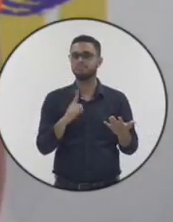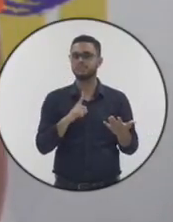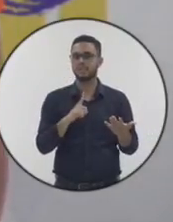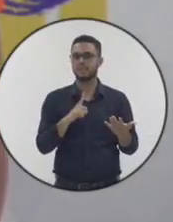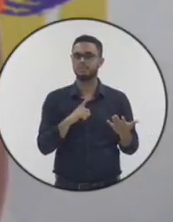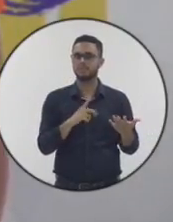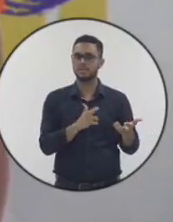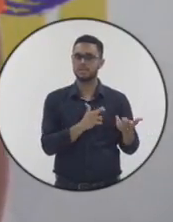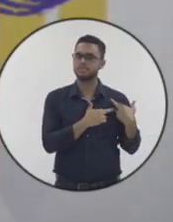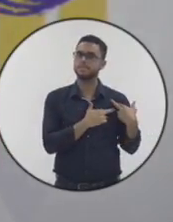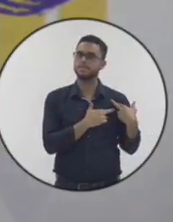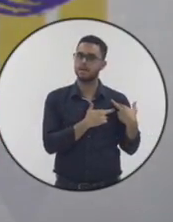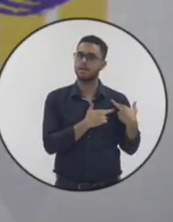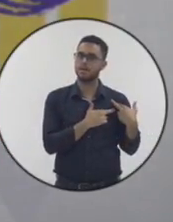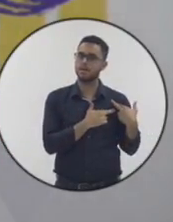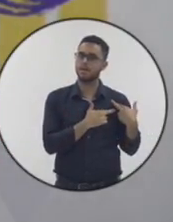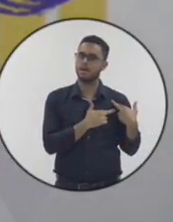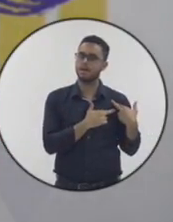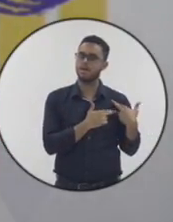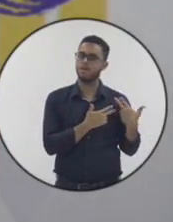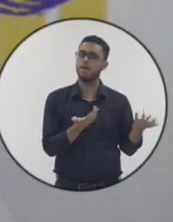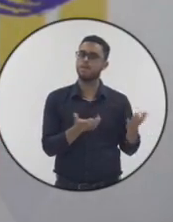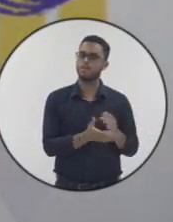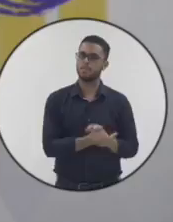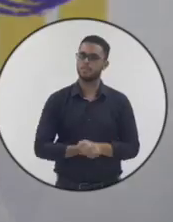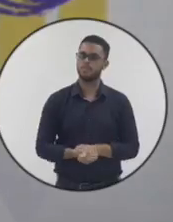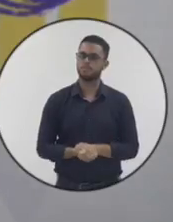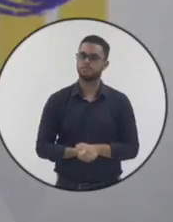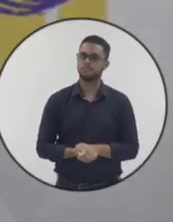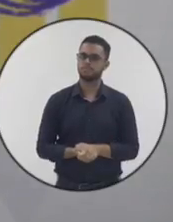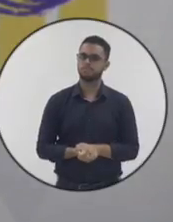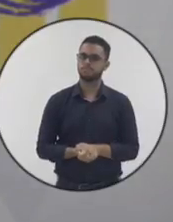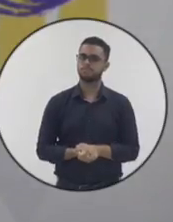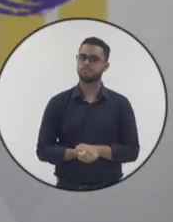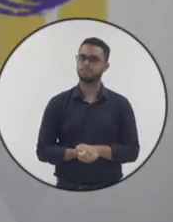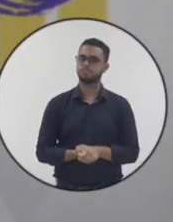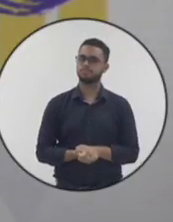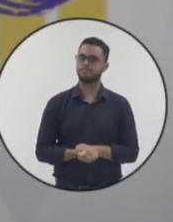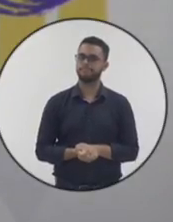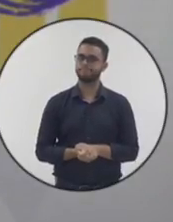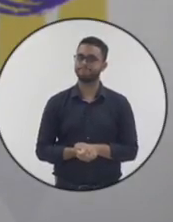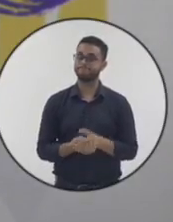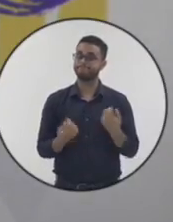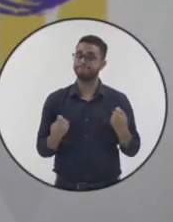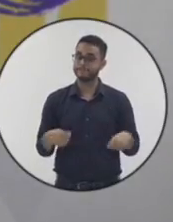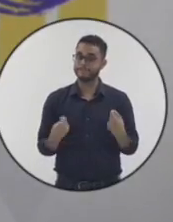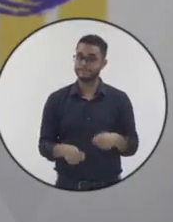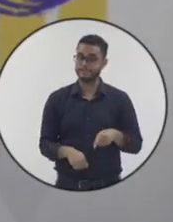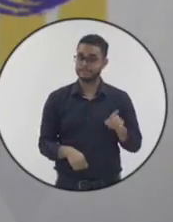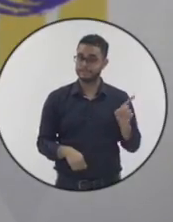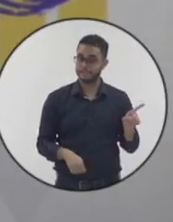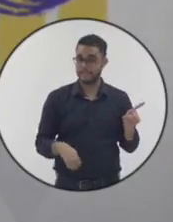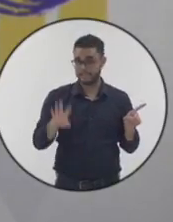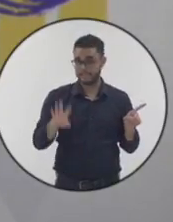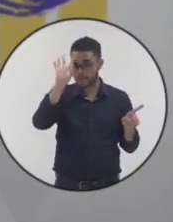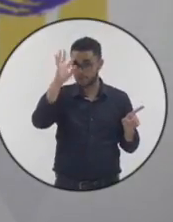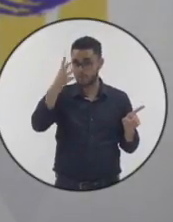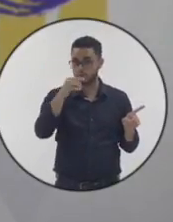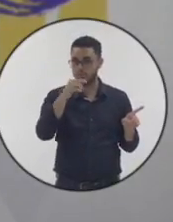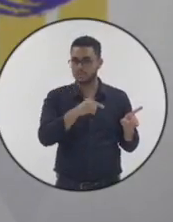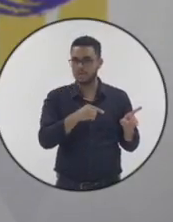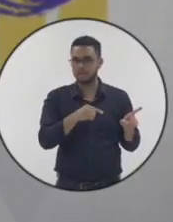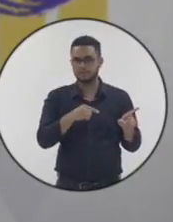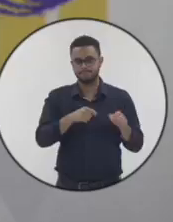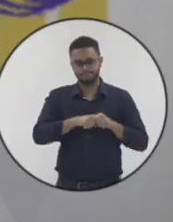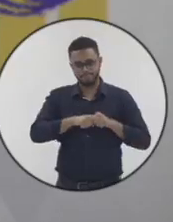tarefa, que é de fazer com que esta resolução ganhe as